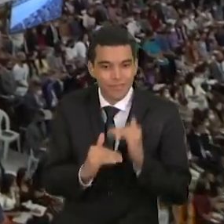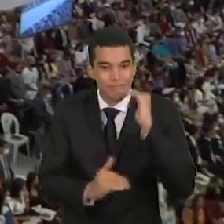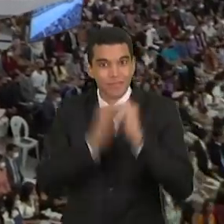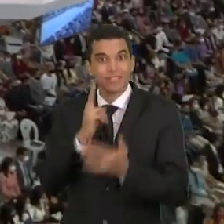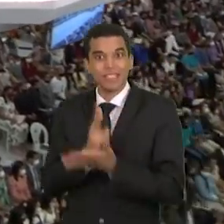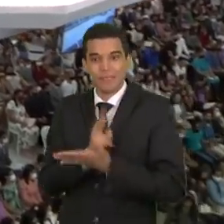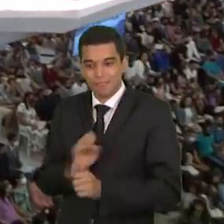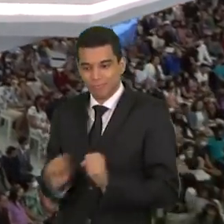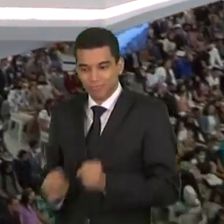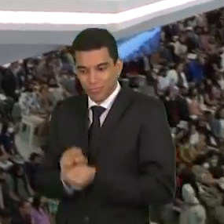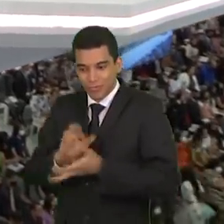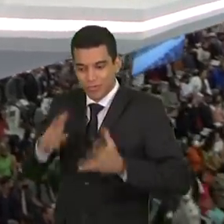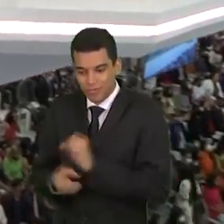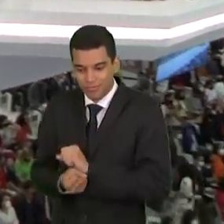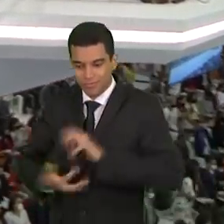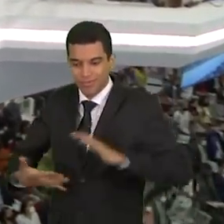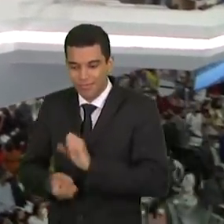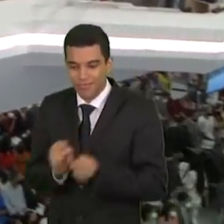glória em glória.